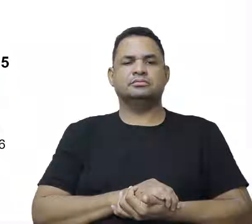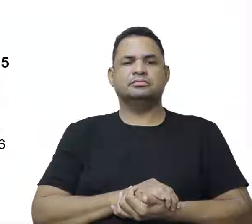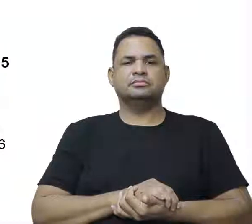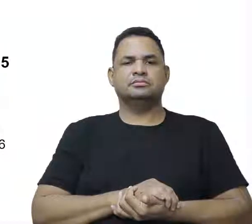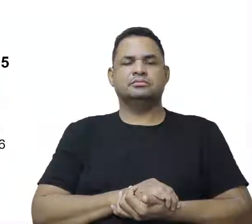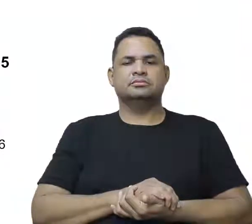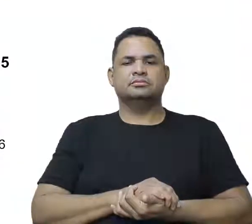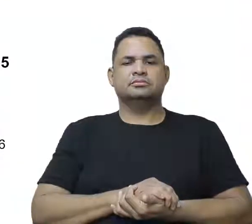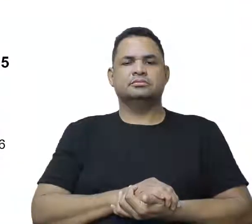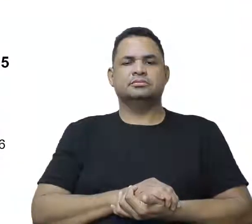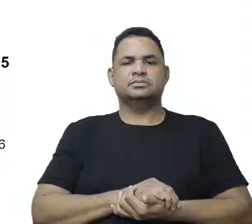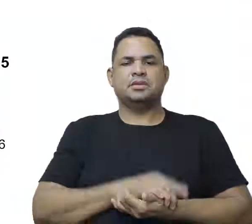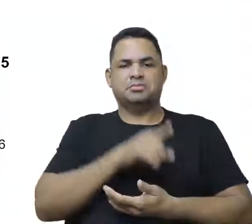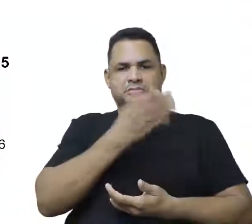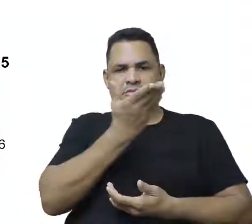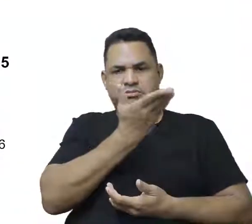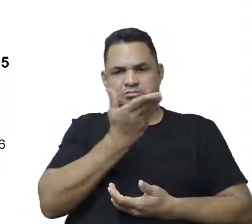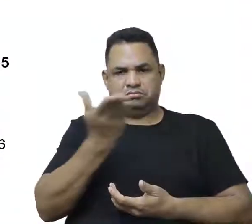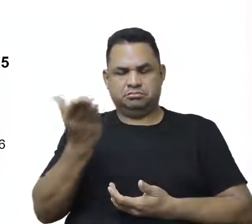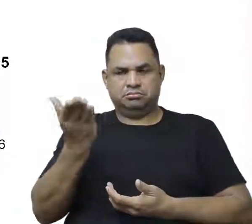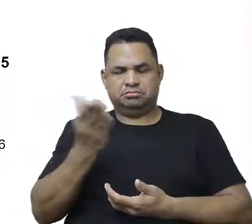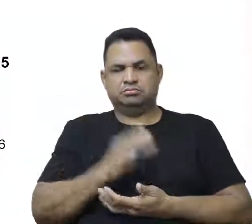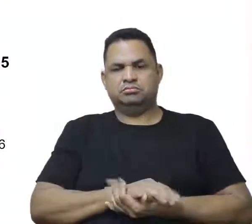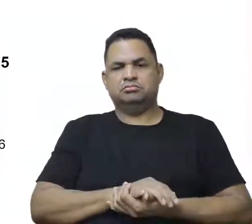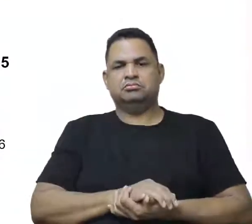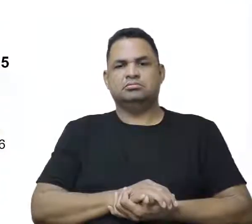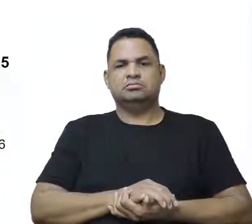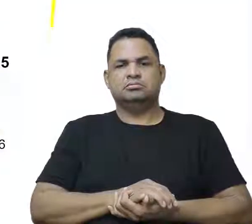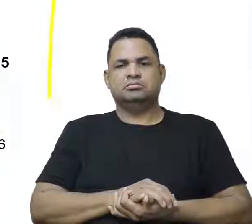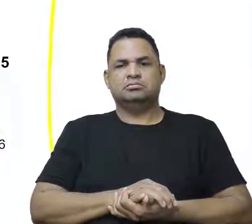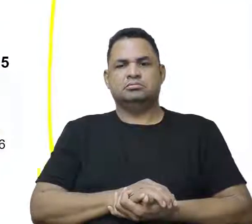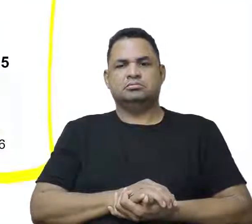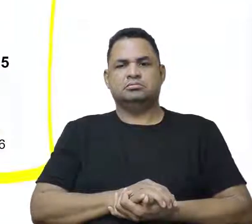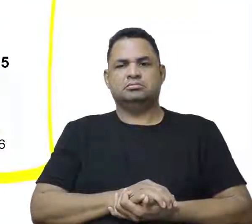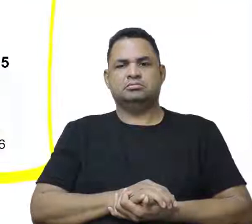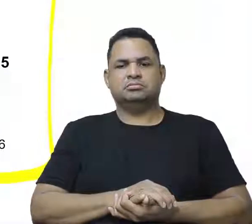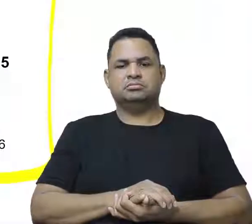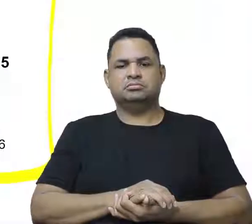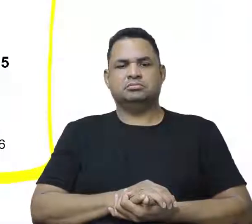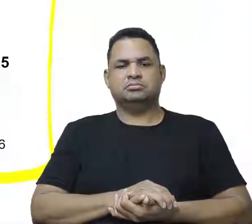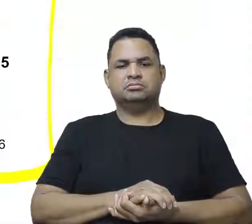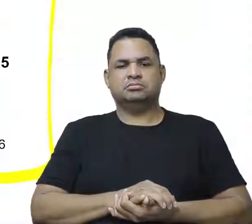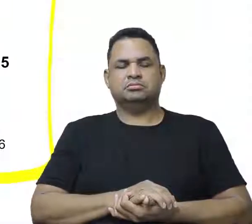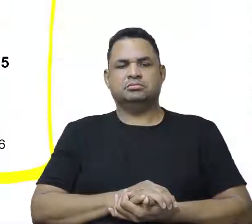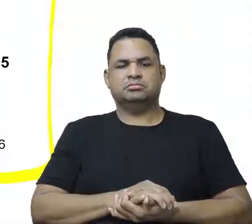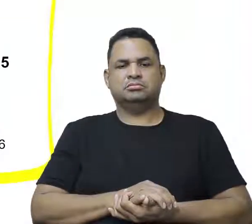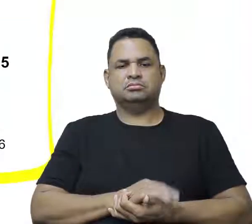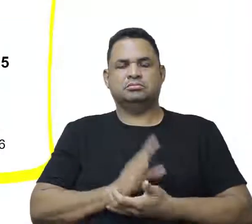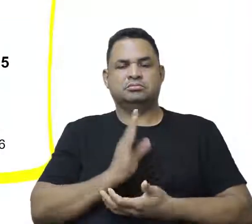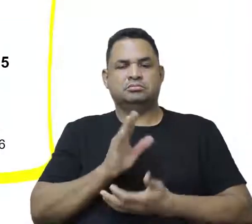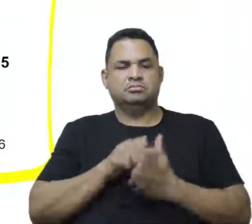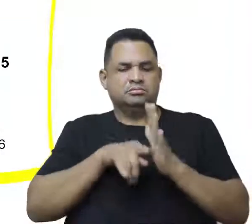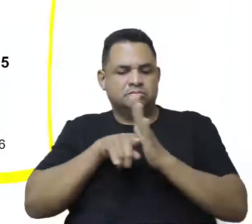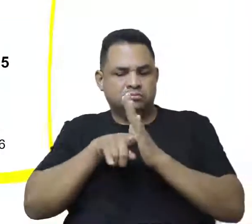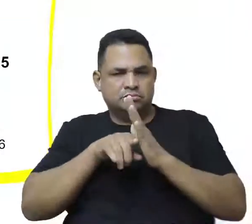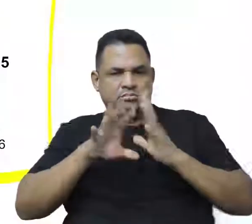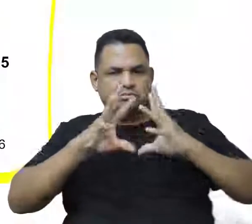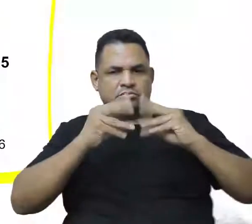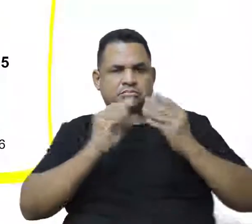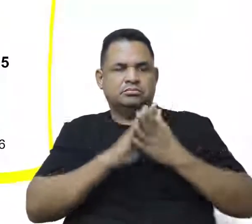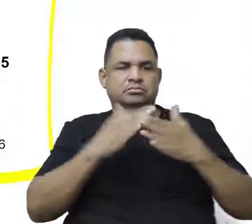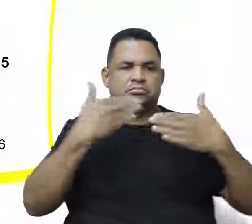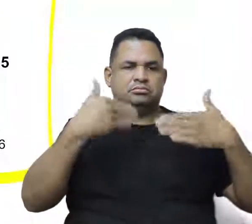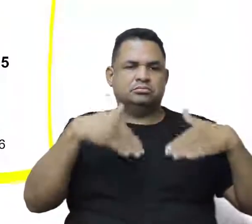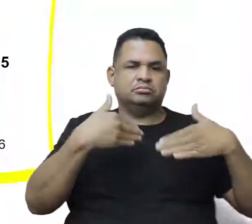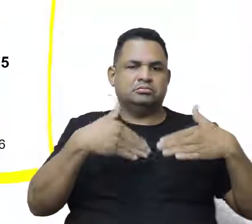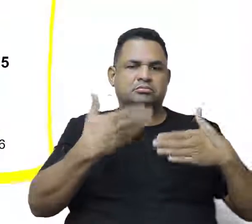um gráfico. Professora, a gente é ousada, né? Gente, vou contar para vocês. A gente analisou todas as